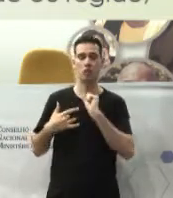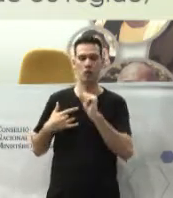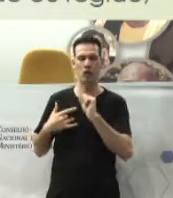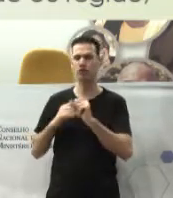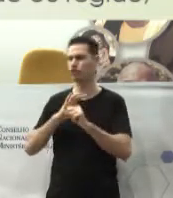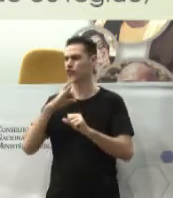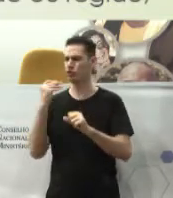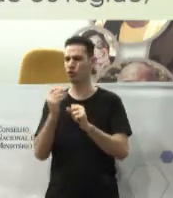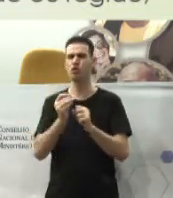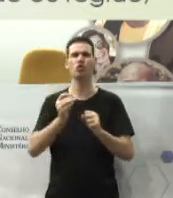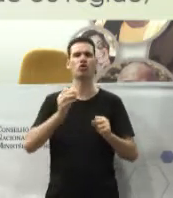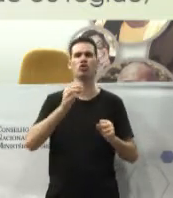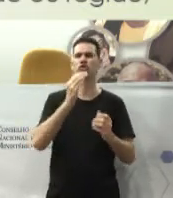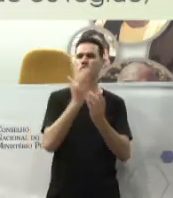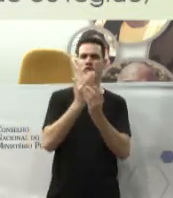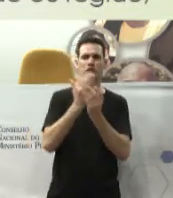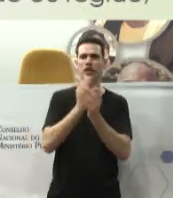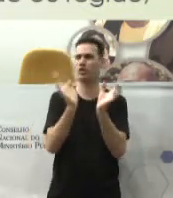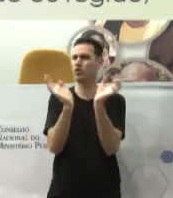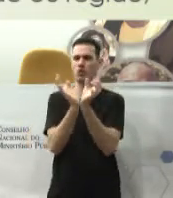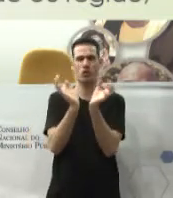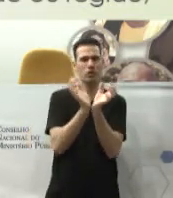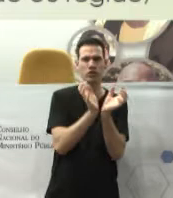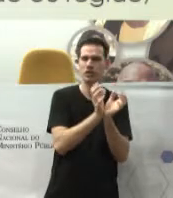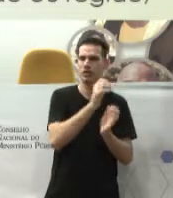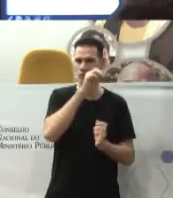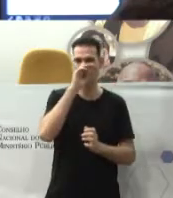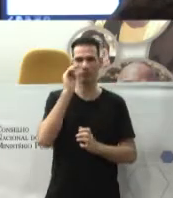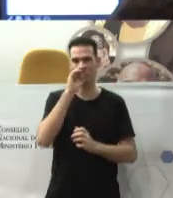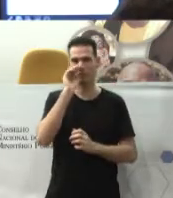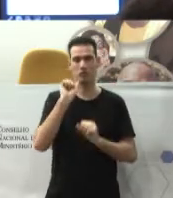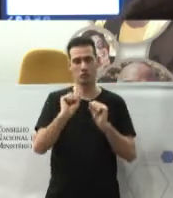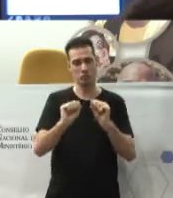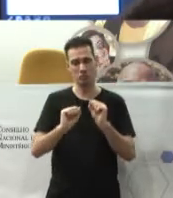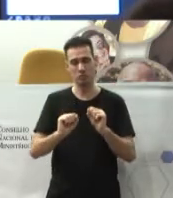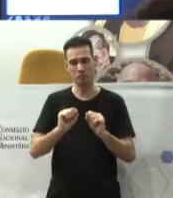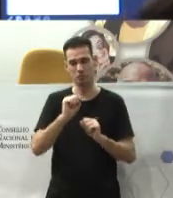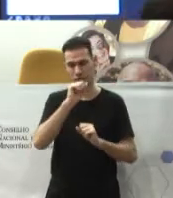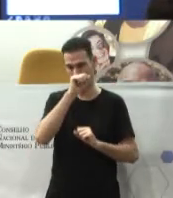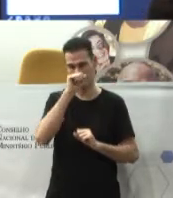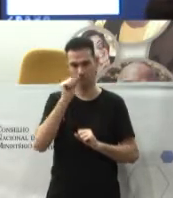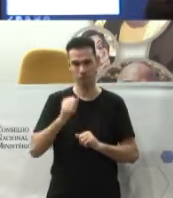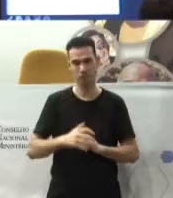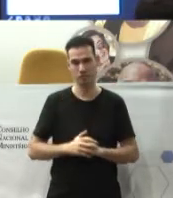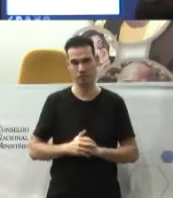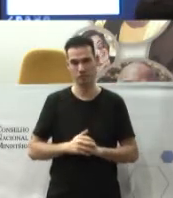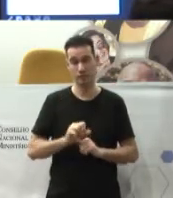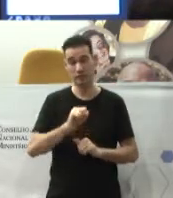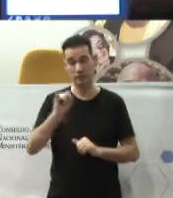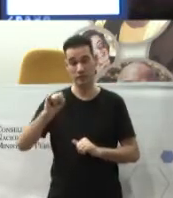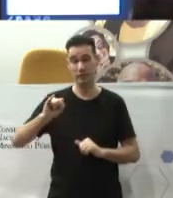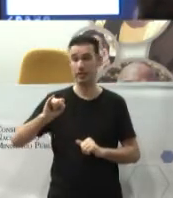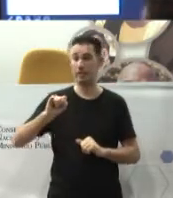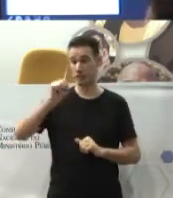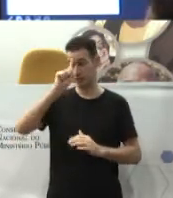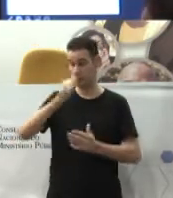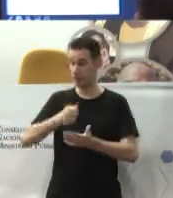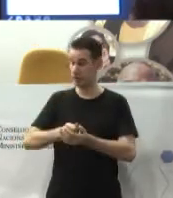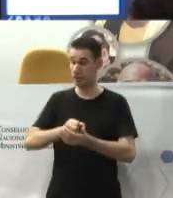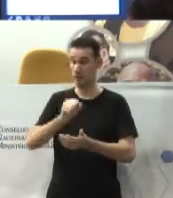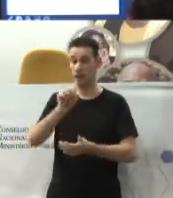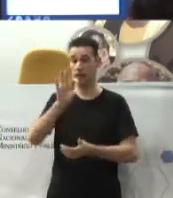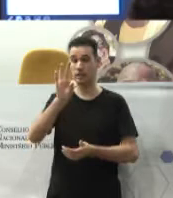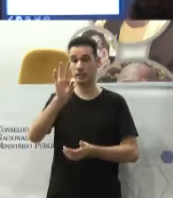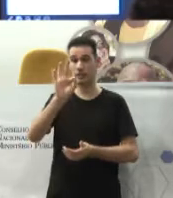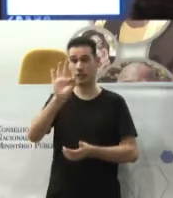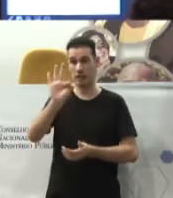coletivas que vocês estiverem tratando. Se é julgada pelo